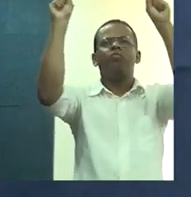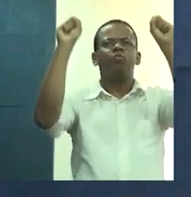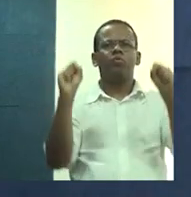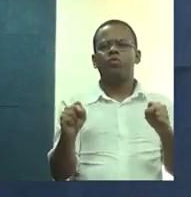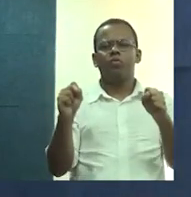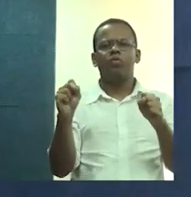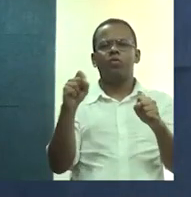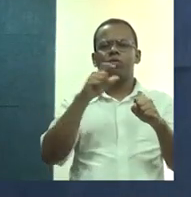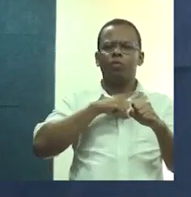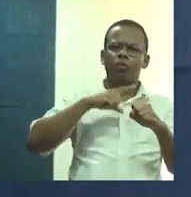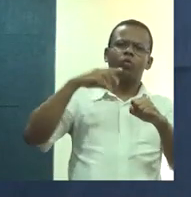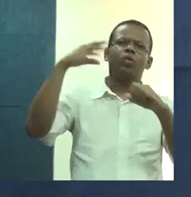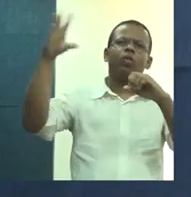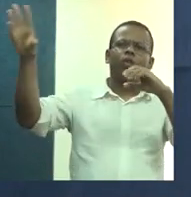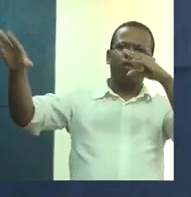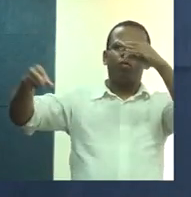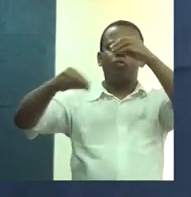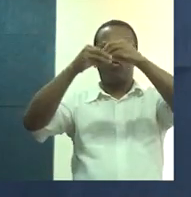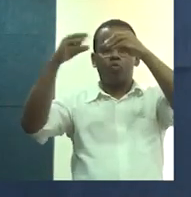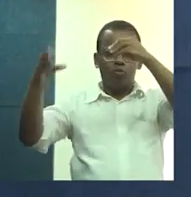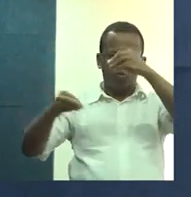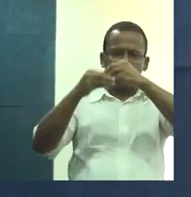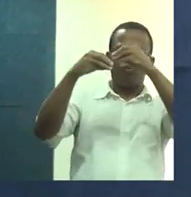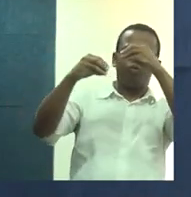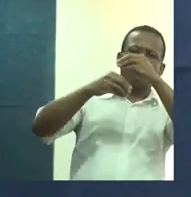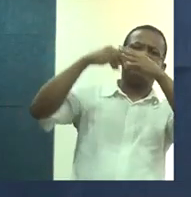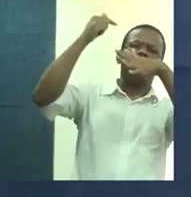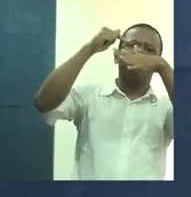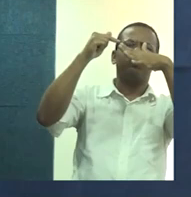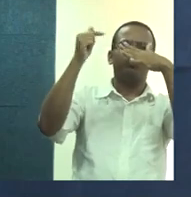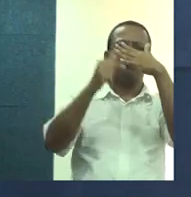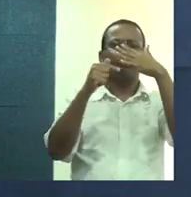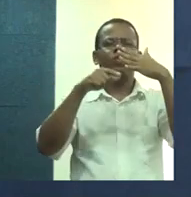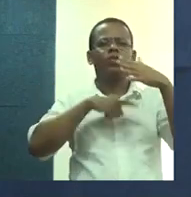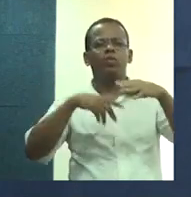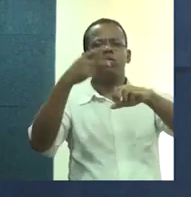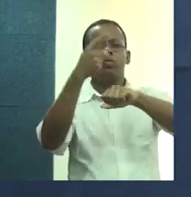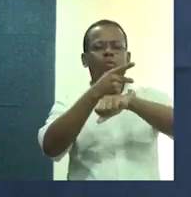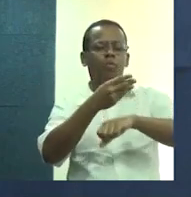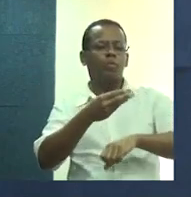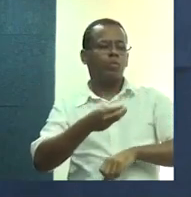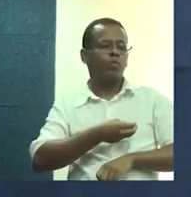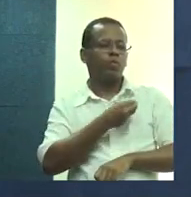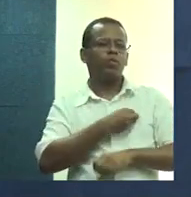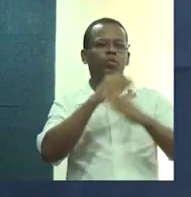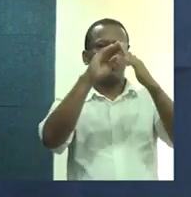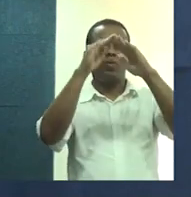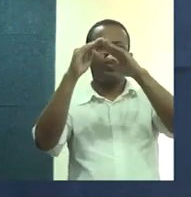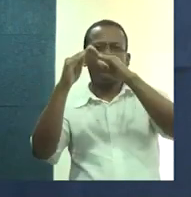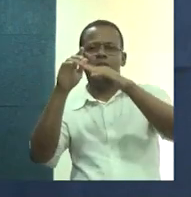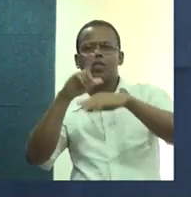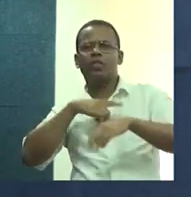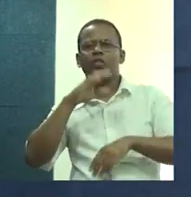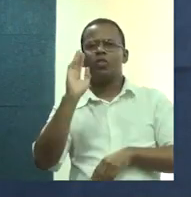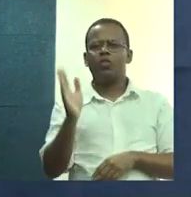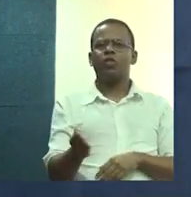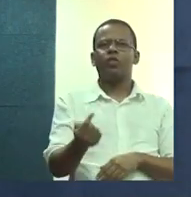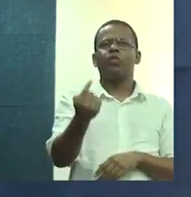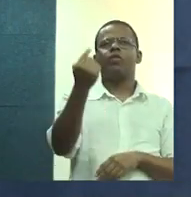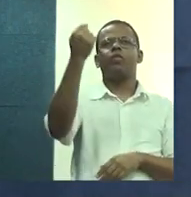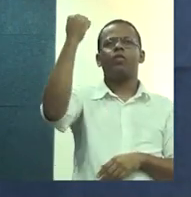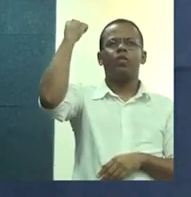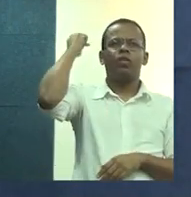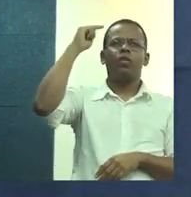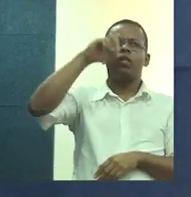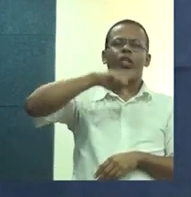possa agregar todos esses indicadores e o prêmio Periferia viva aquela aquela questão que eu falei